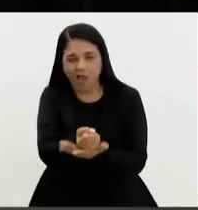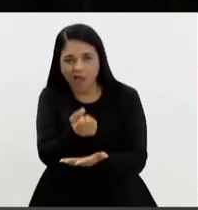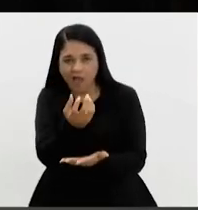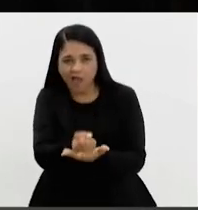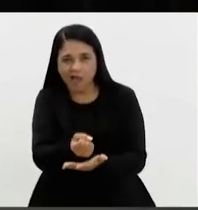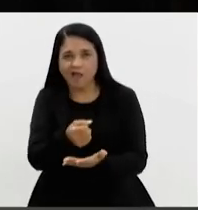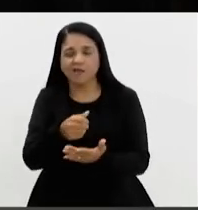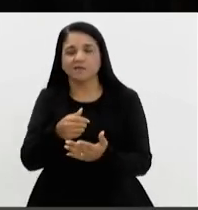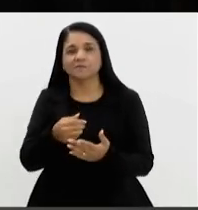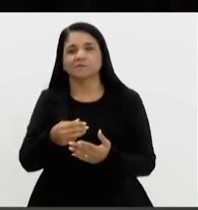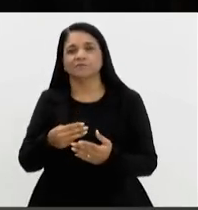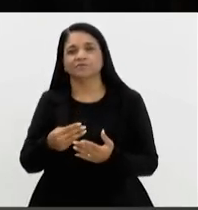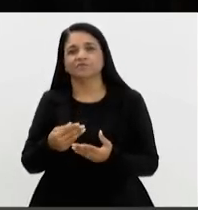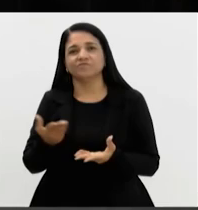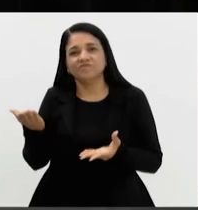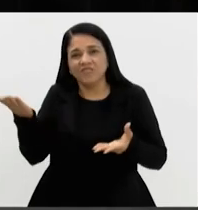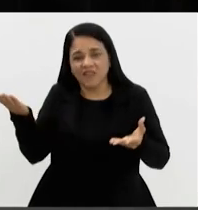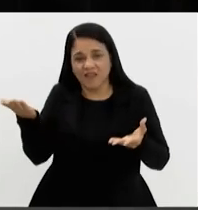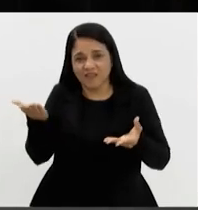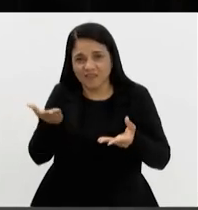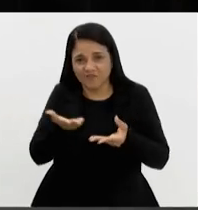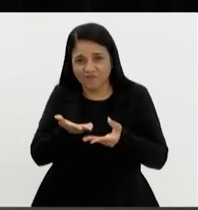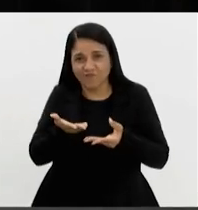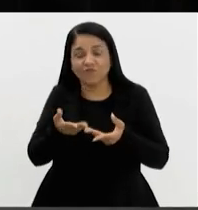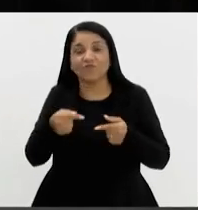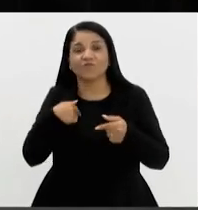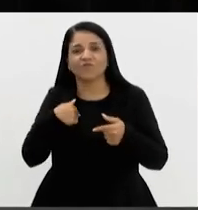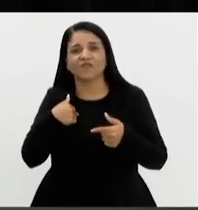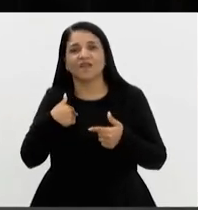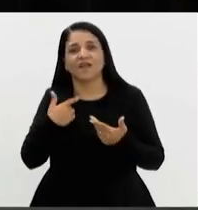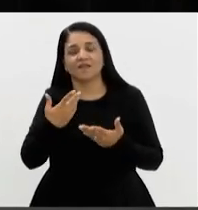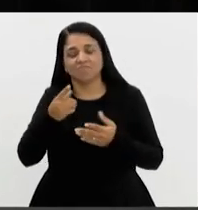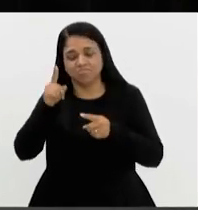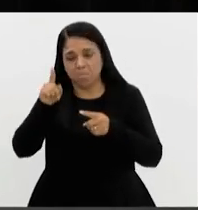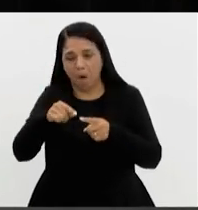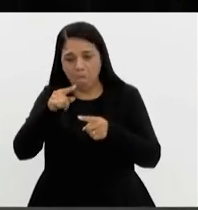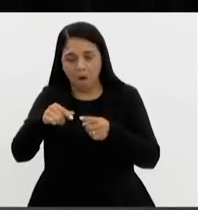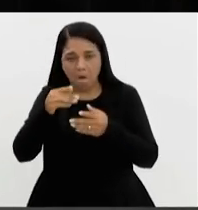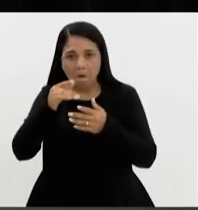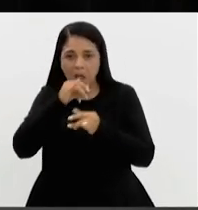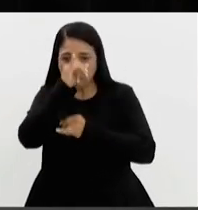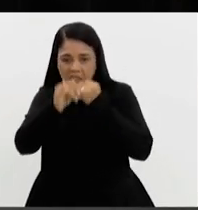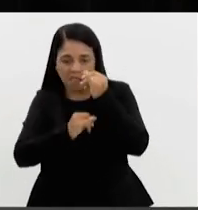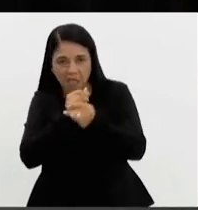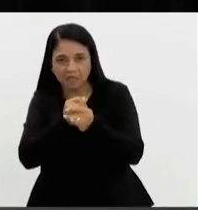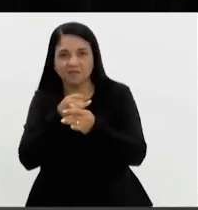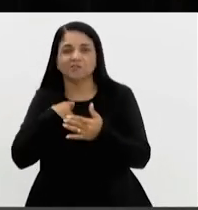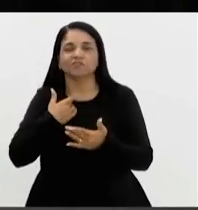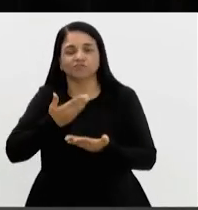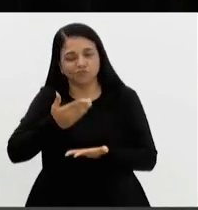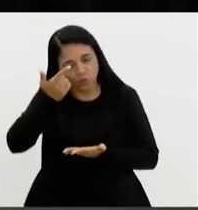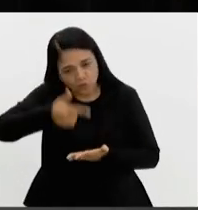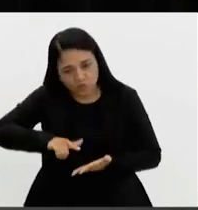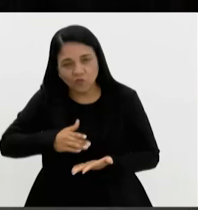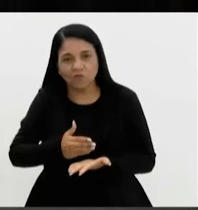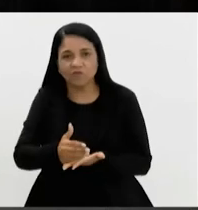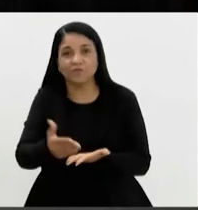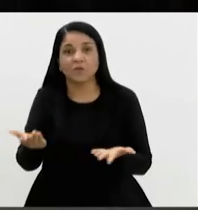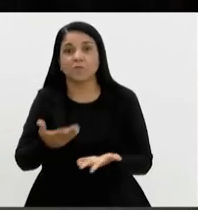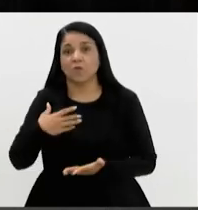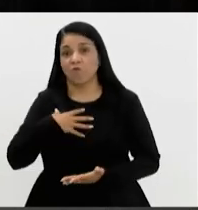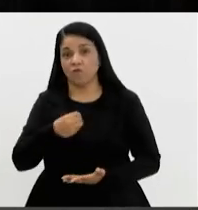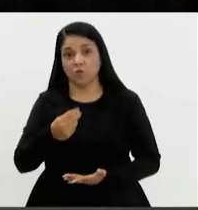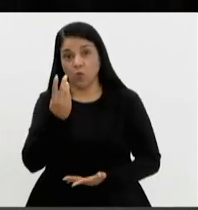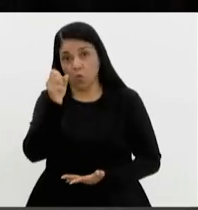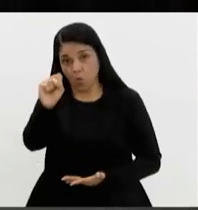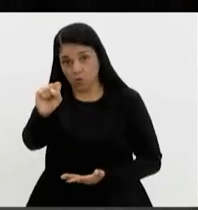repente a internet caía aquele desespero tinha que começar tudo de novo os nossos filhos hoje o meu filho tem 8 anos de idade